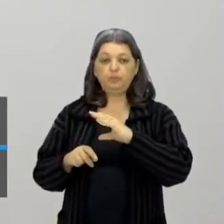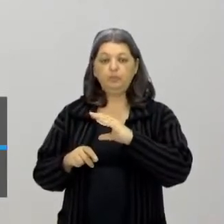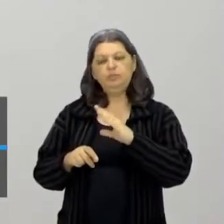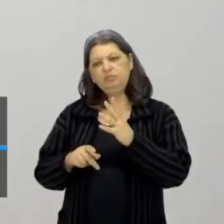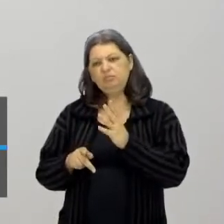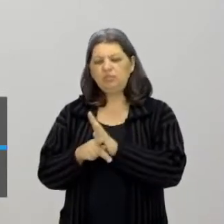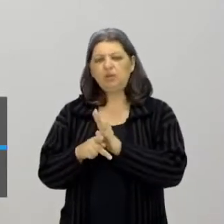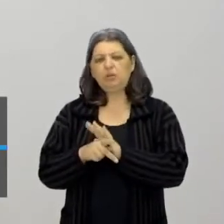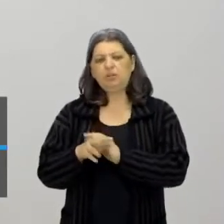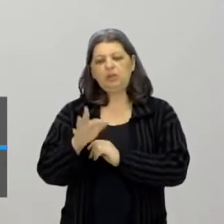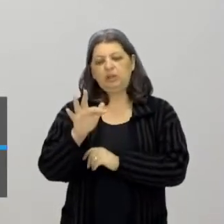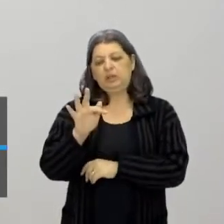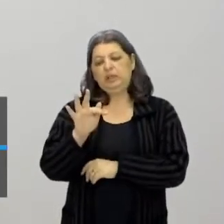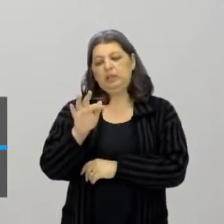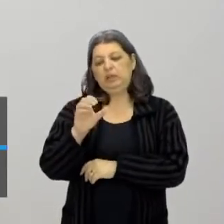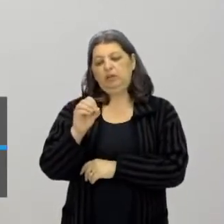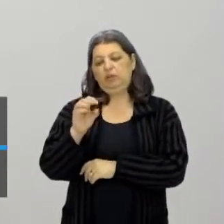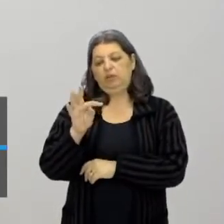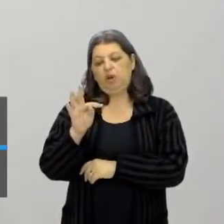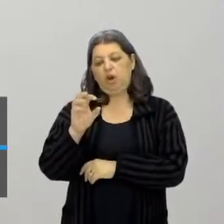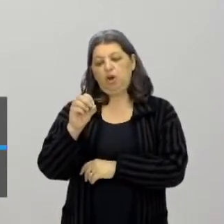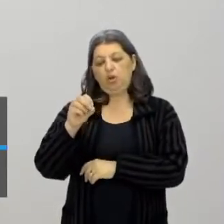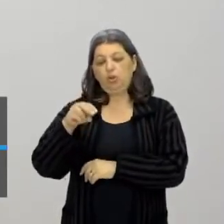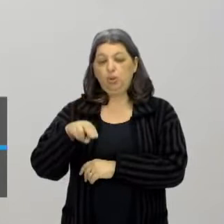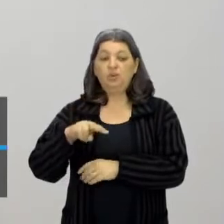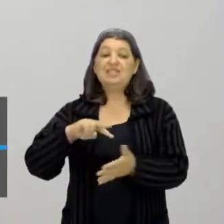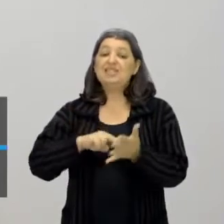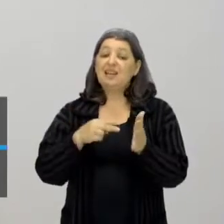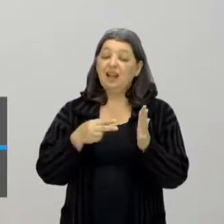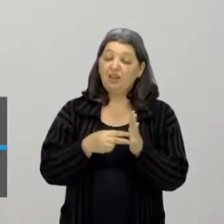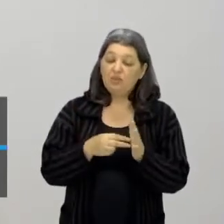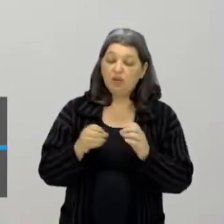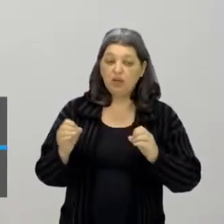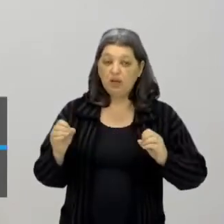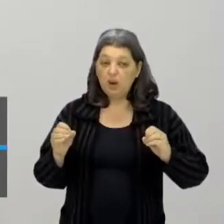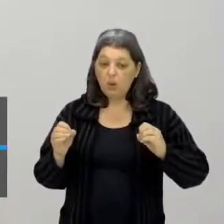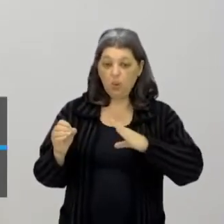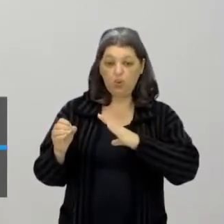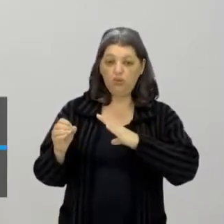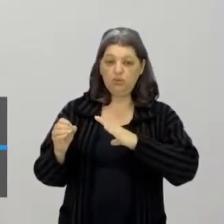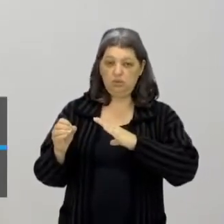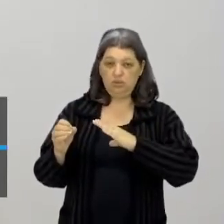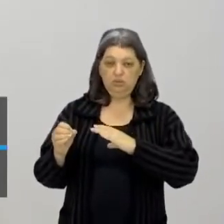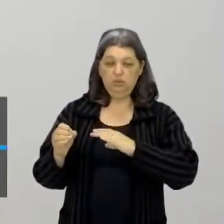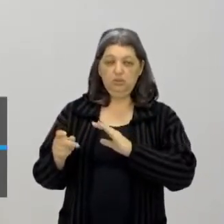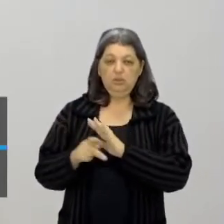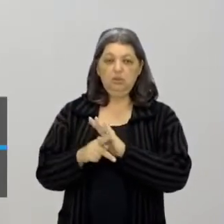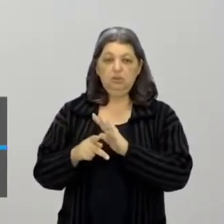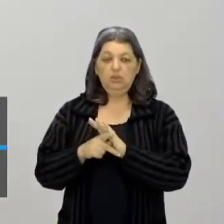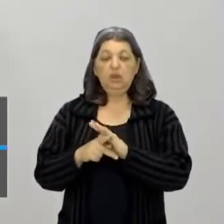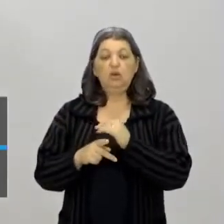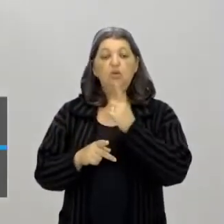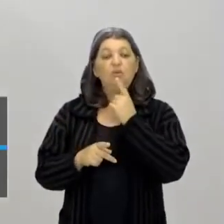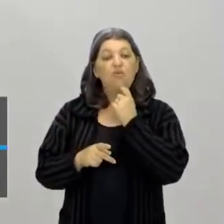é fóton, tá bom? Então aqui tem fóton visível, é a luz visível, e tem infravermelho. E aí você pode colocar